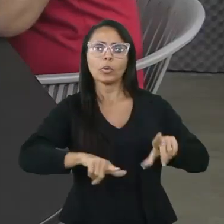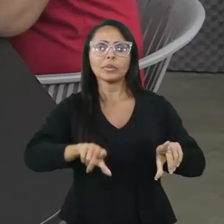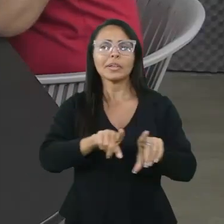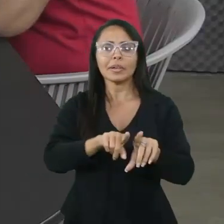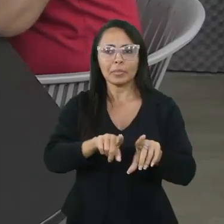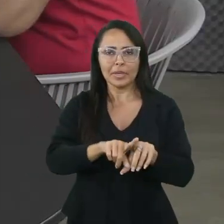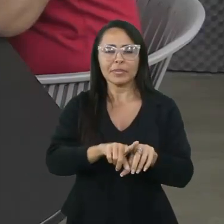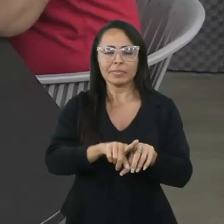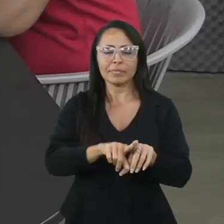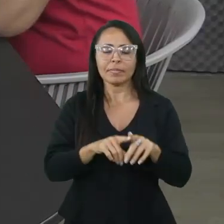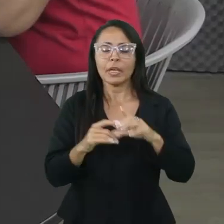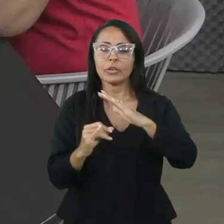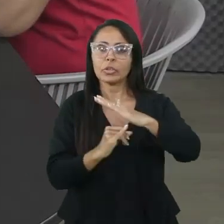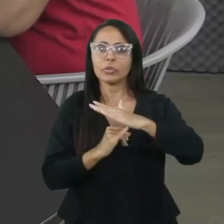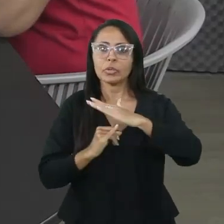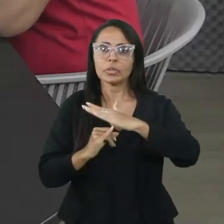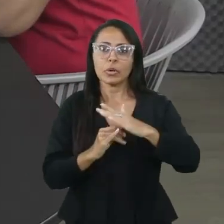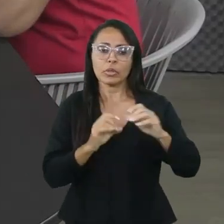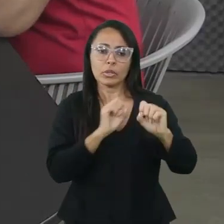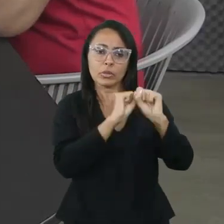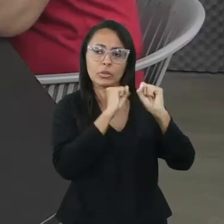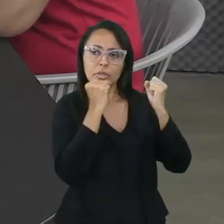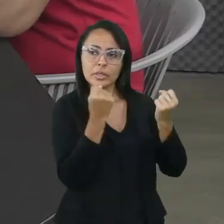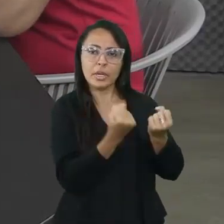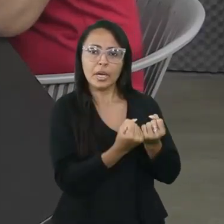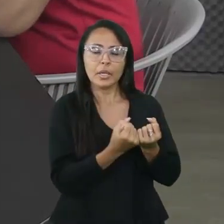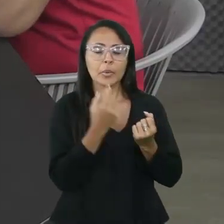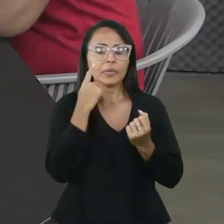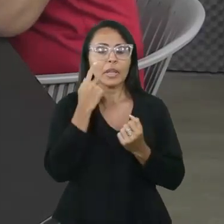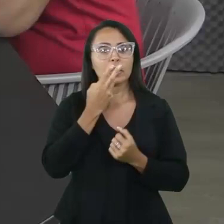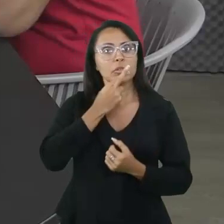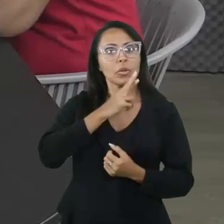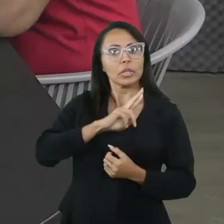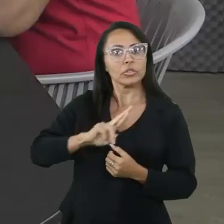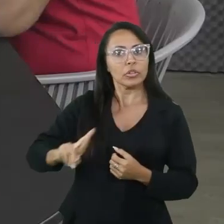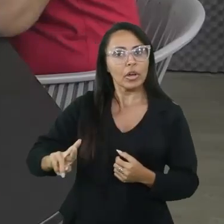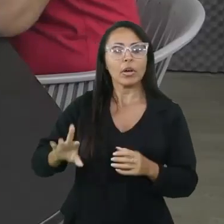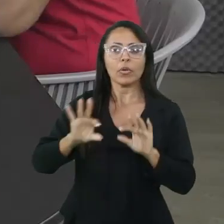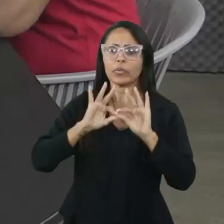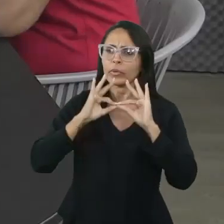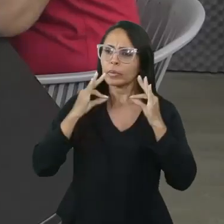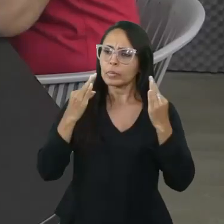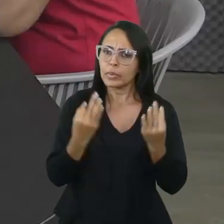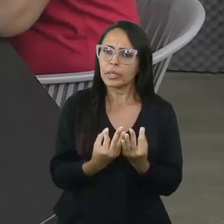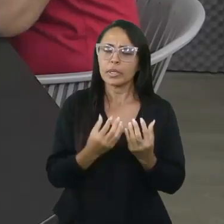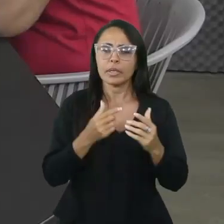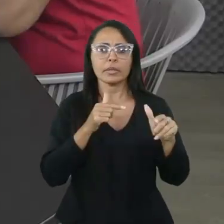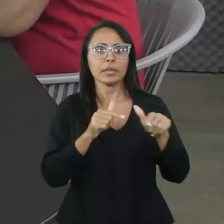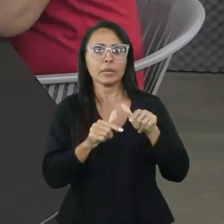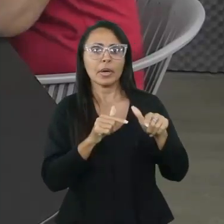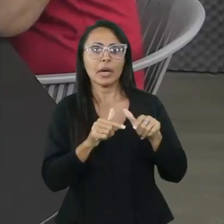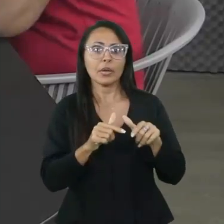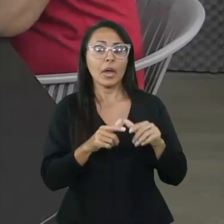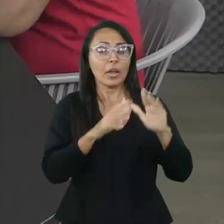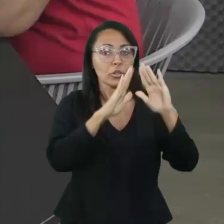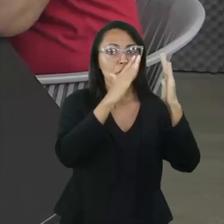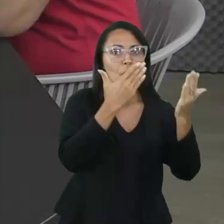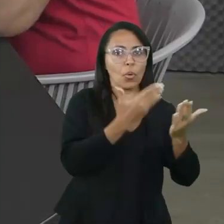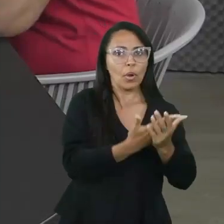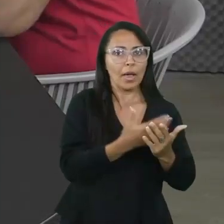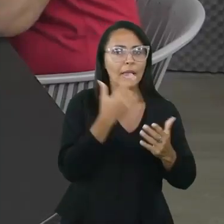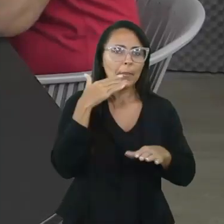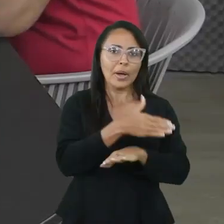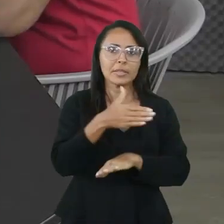né? Principalmente na nossa sociedade. A gente pode falar da religião, podemos falar da família, o trabalho, e a escola ela faz